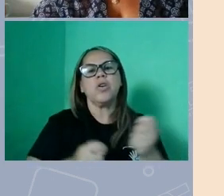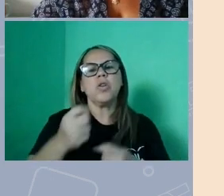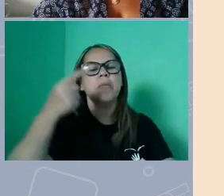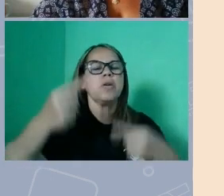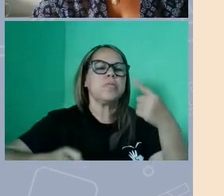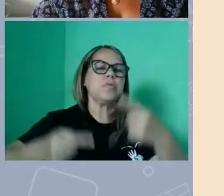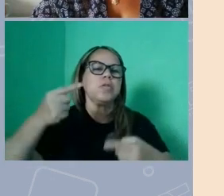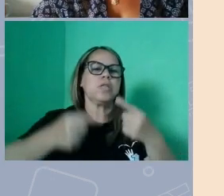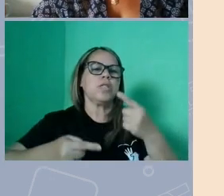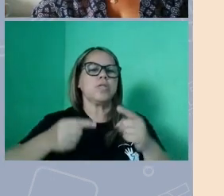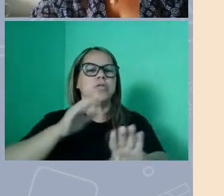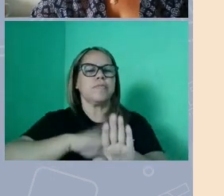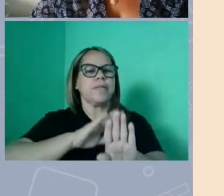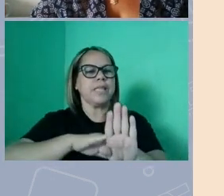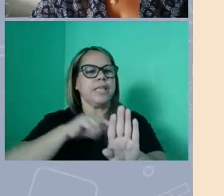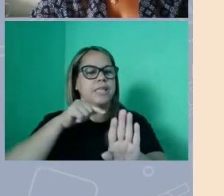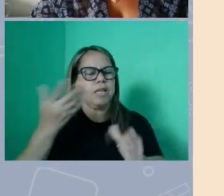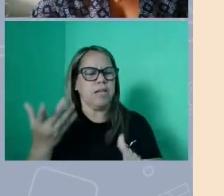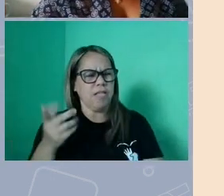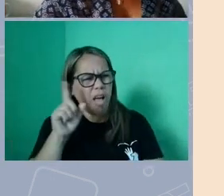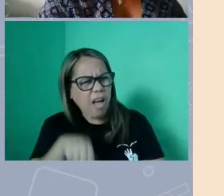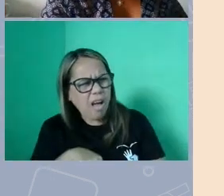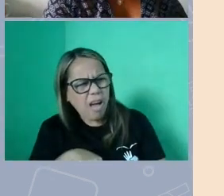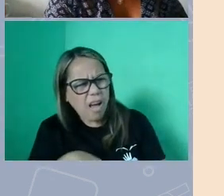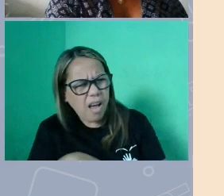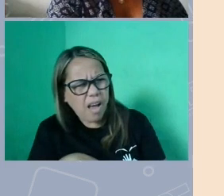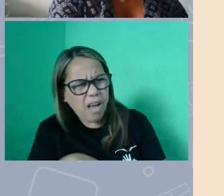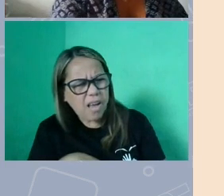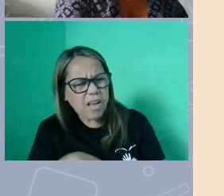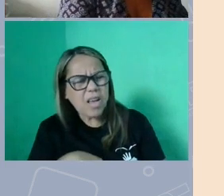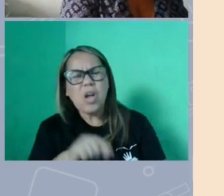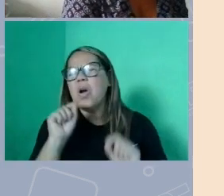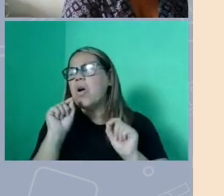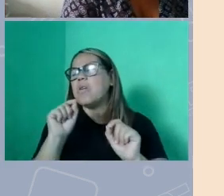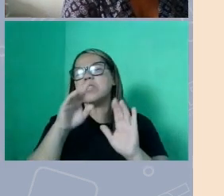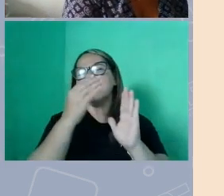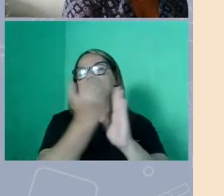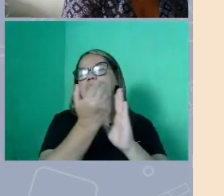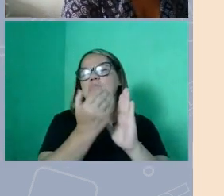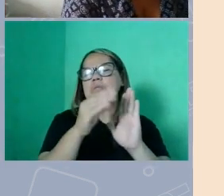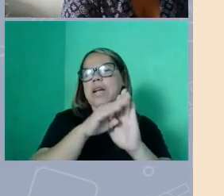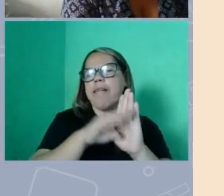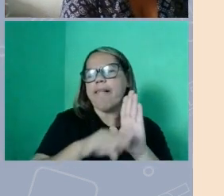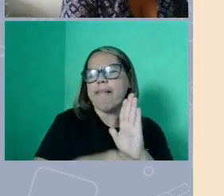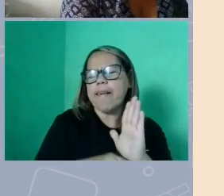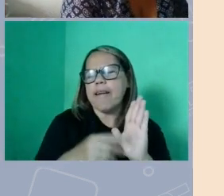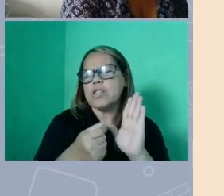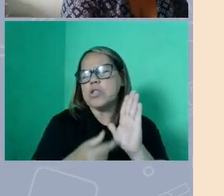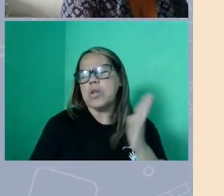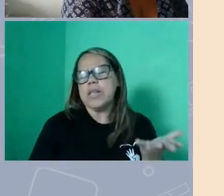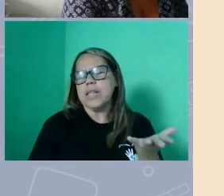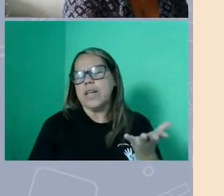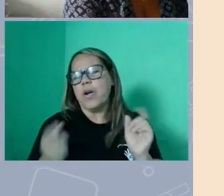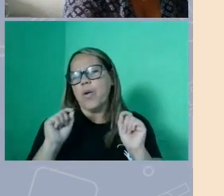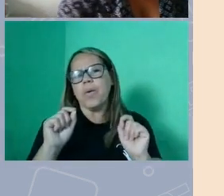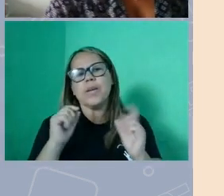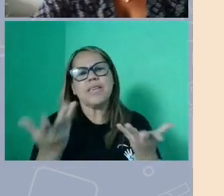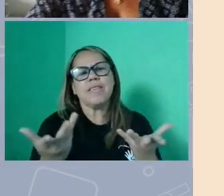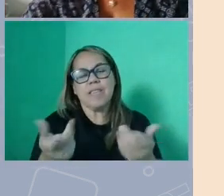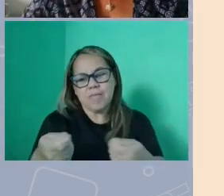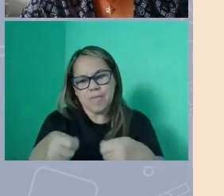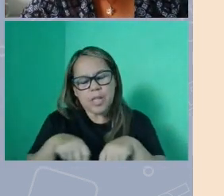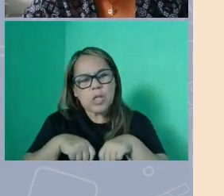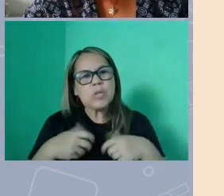e ideológicos é isso gente o que são as classes sociais né o que é elas é o que é elas trazem pra